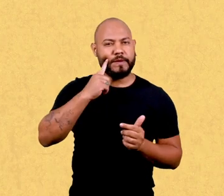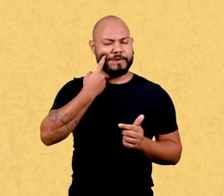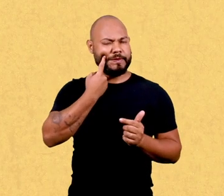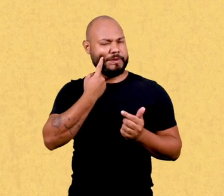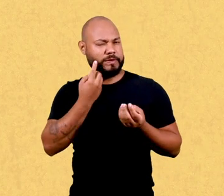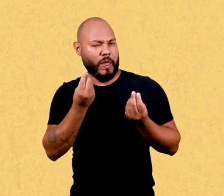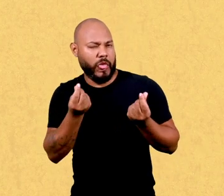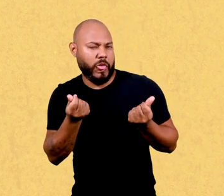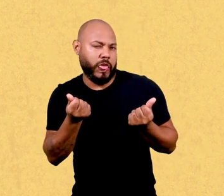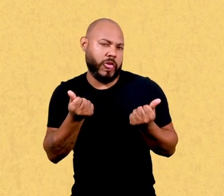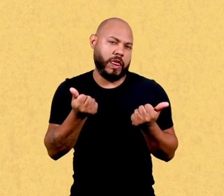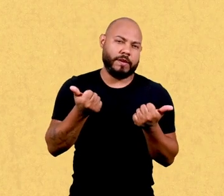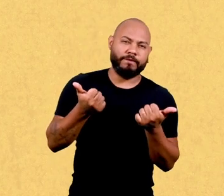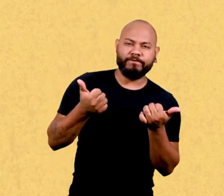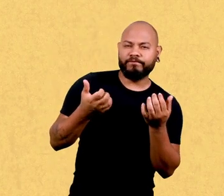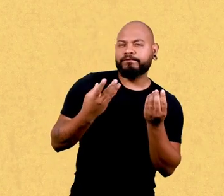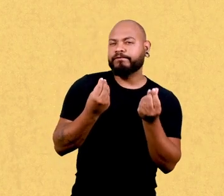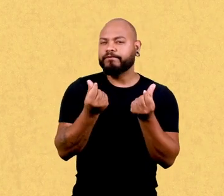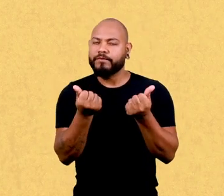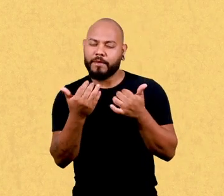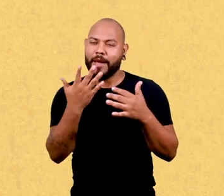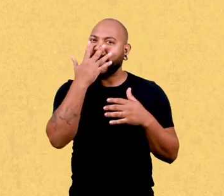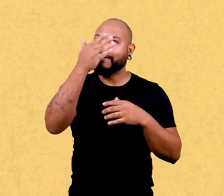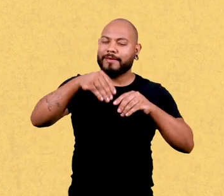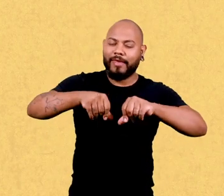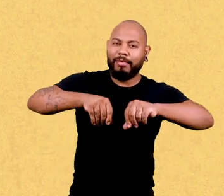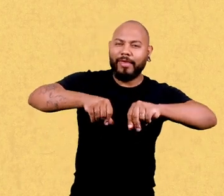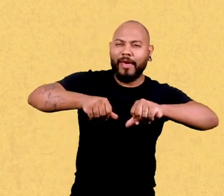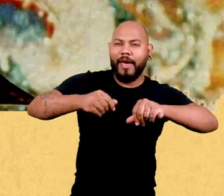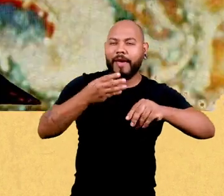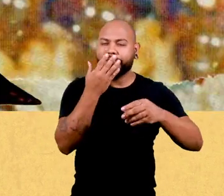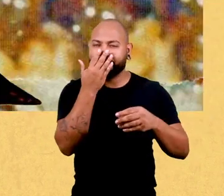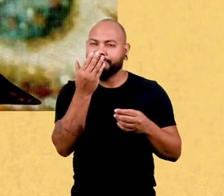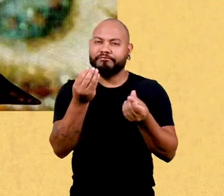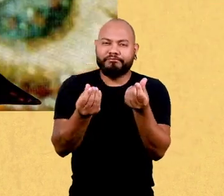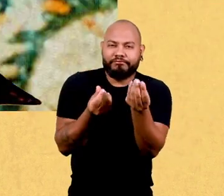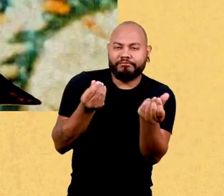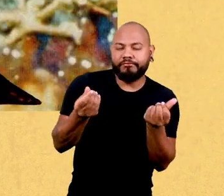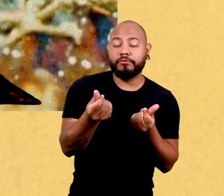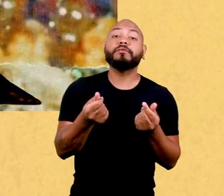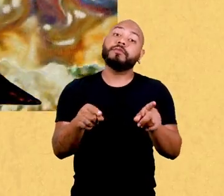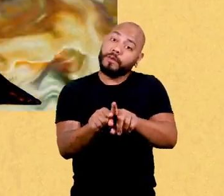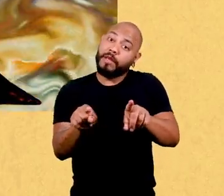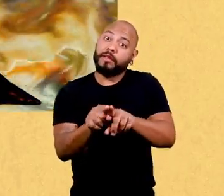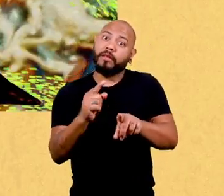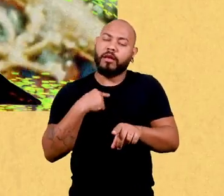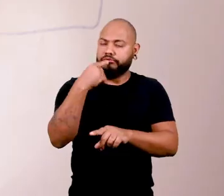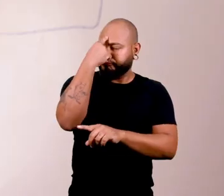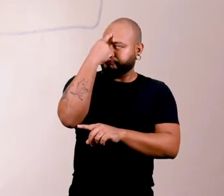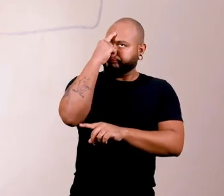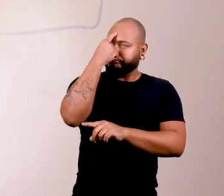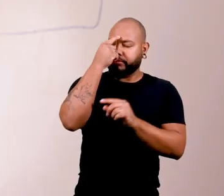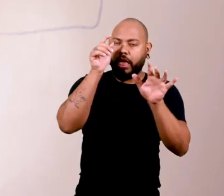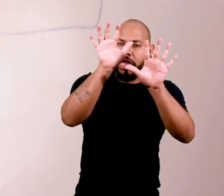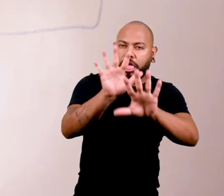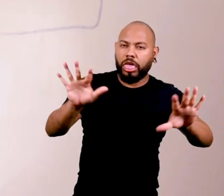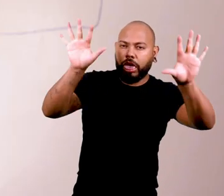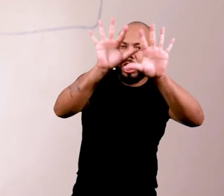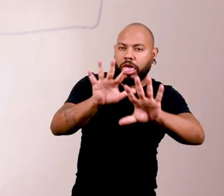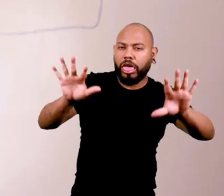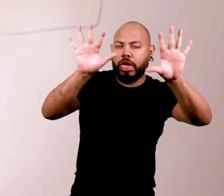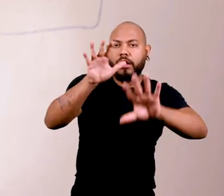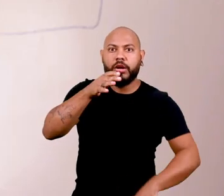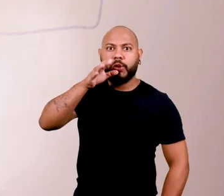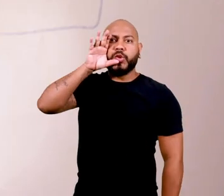meio amargo, meio azedo, meio gosto de terra, e que tem propriedades psicoativas. Uma vez que um